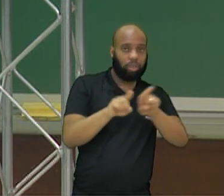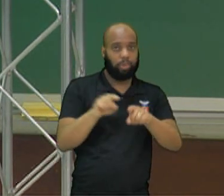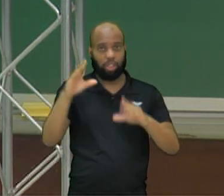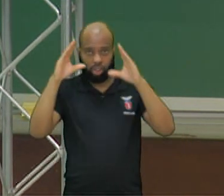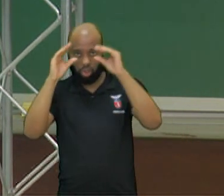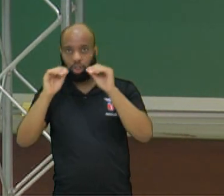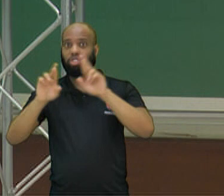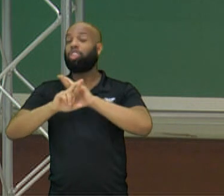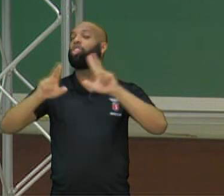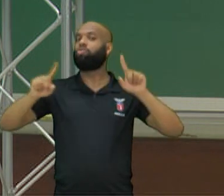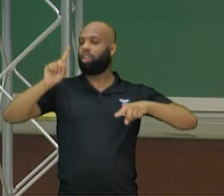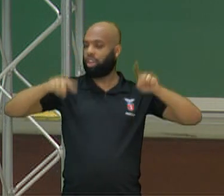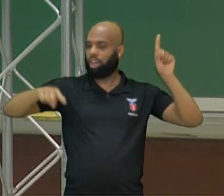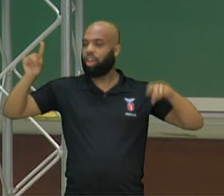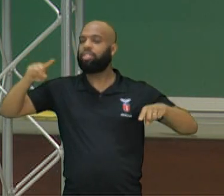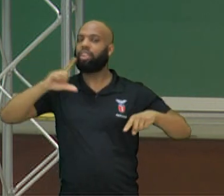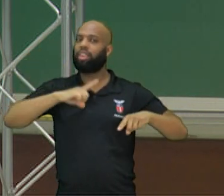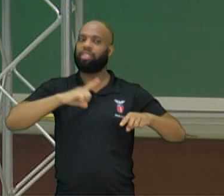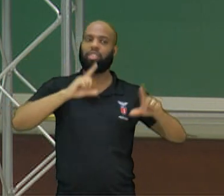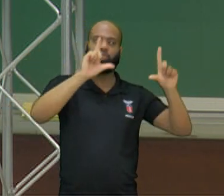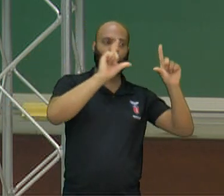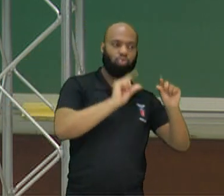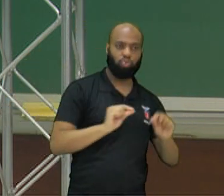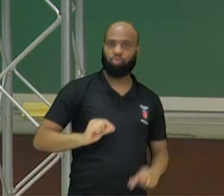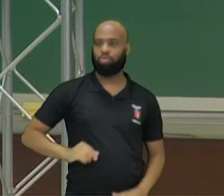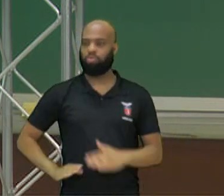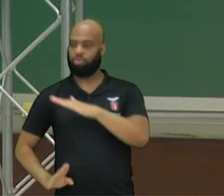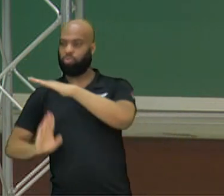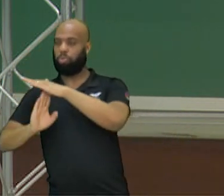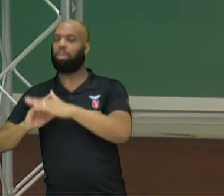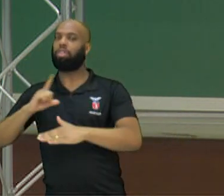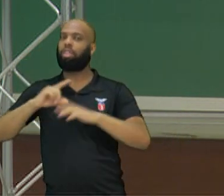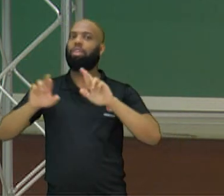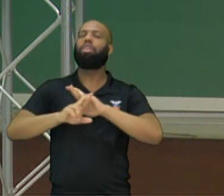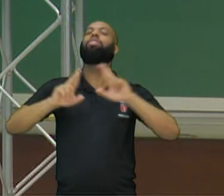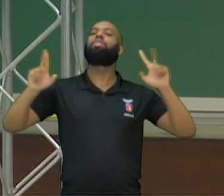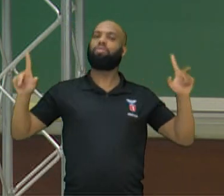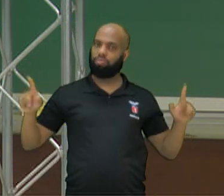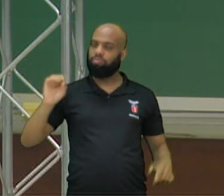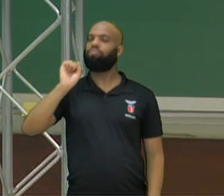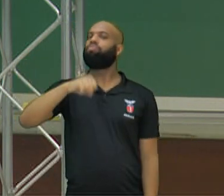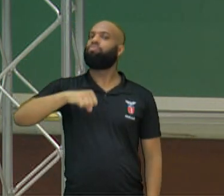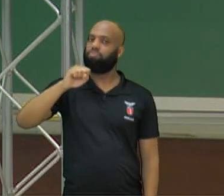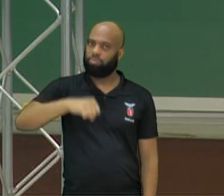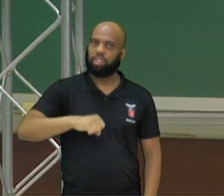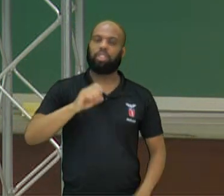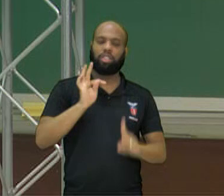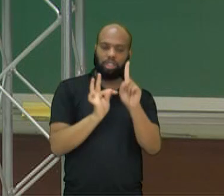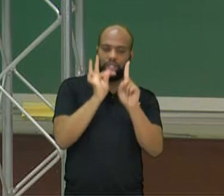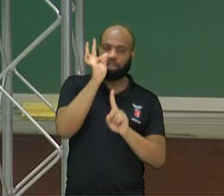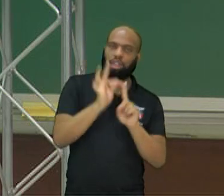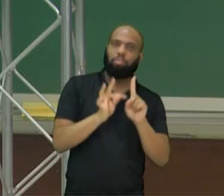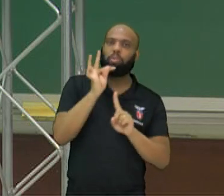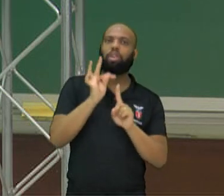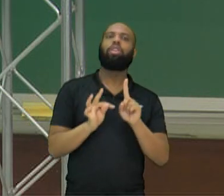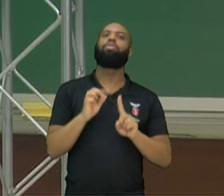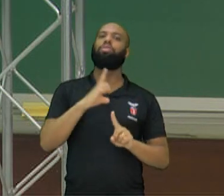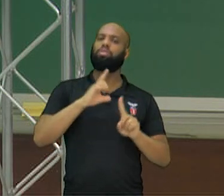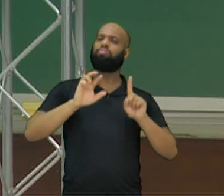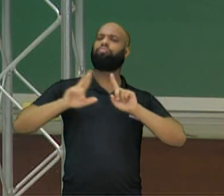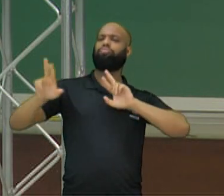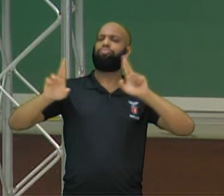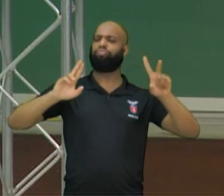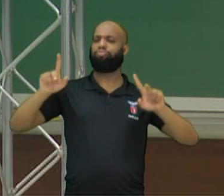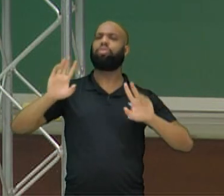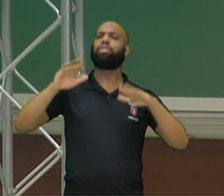grande. Então nós temos uma grande amplitude térmica. Essa grande diferença de temperaturas faz com que nós